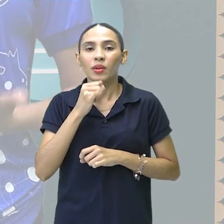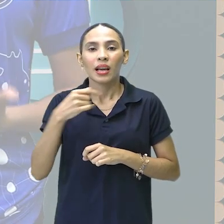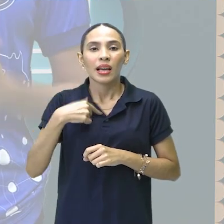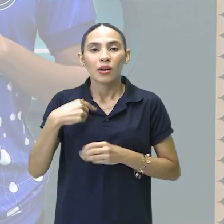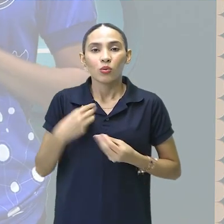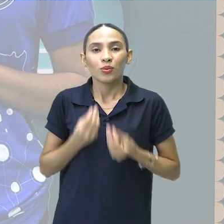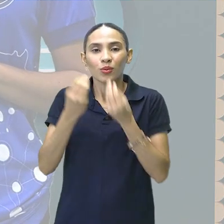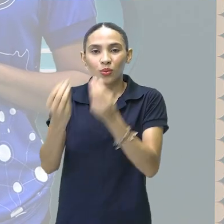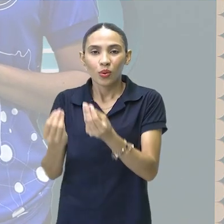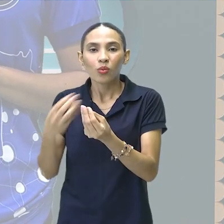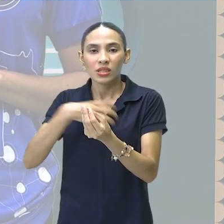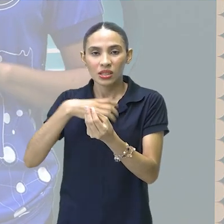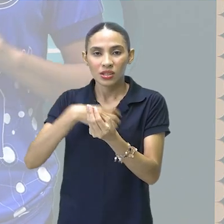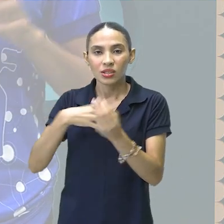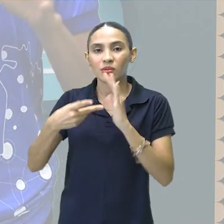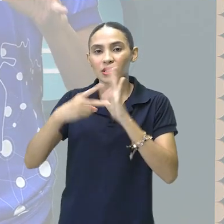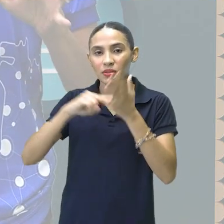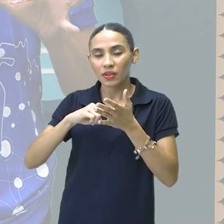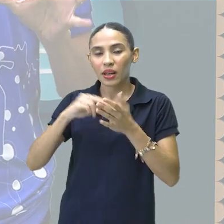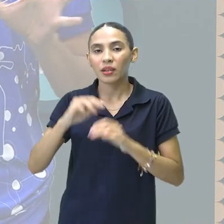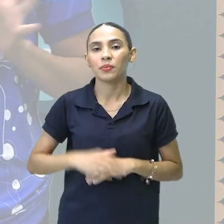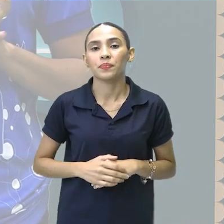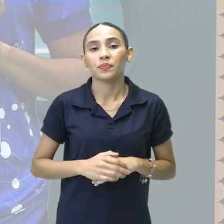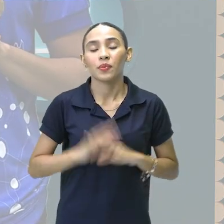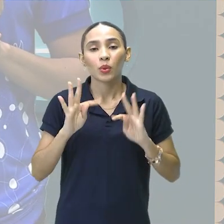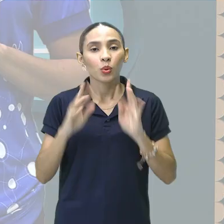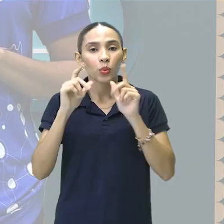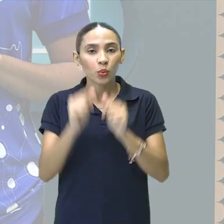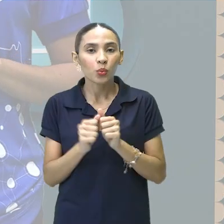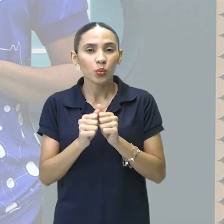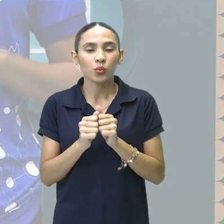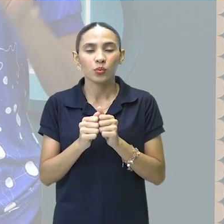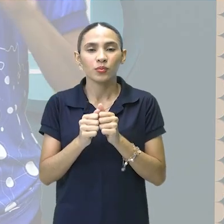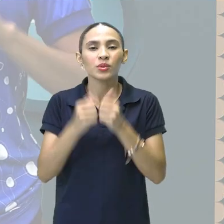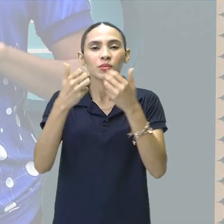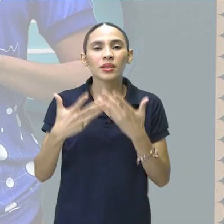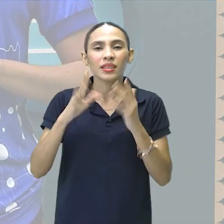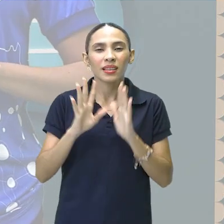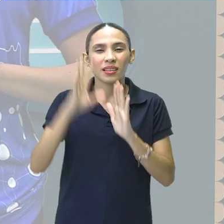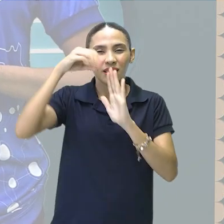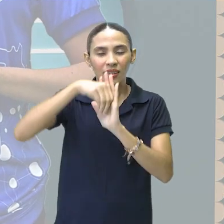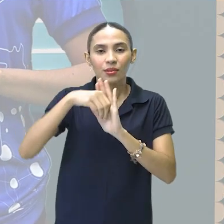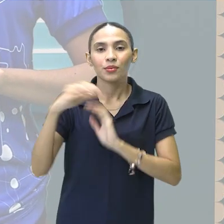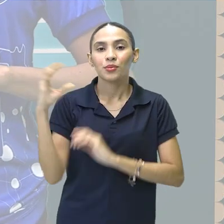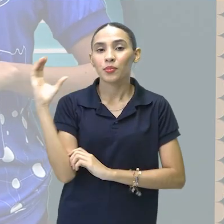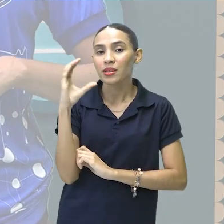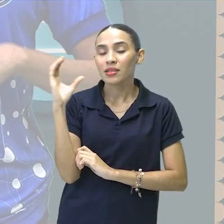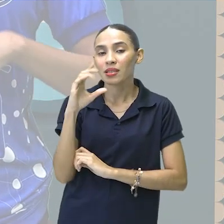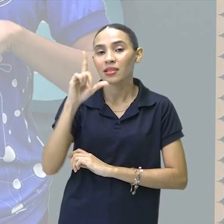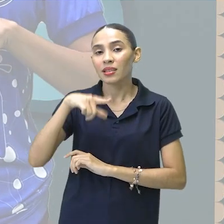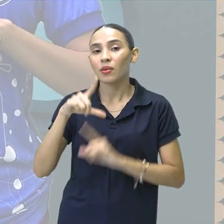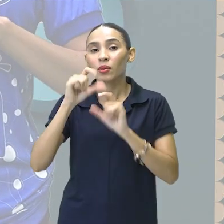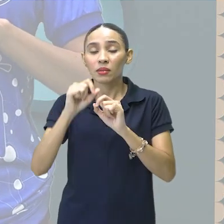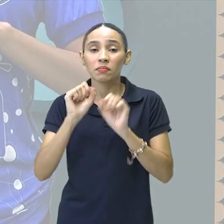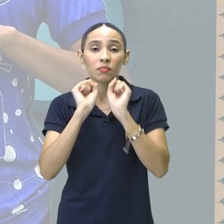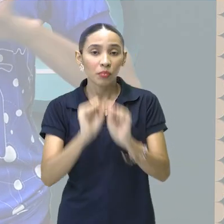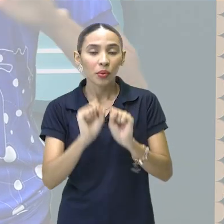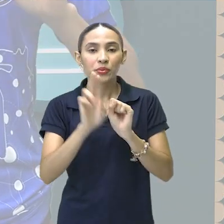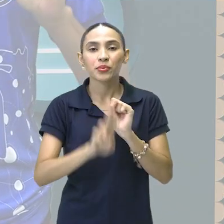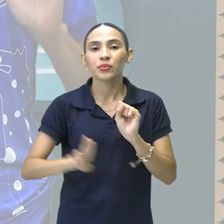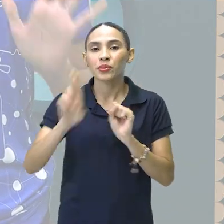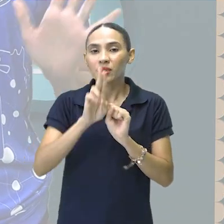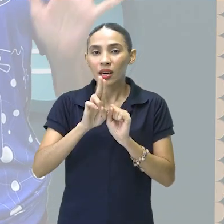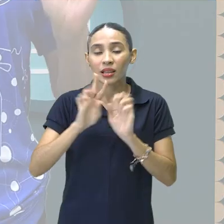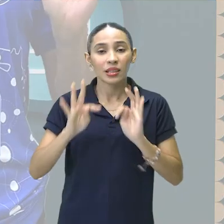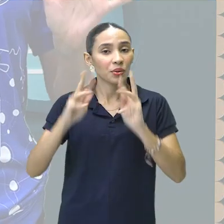o significado. Isso tudo nós estamos falando dentro de uma ciência que pode ser usada